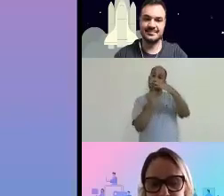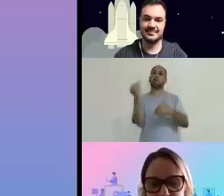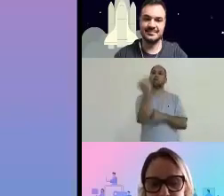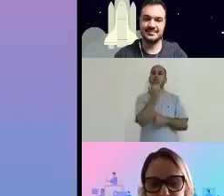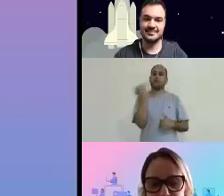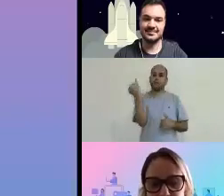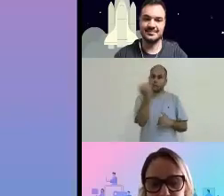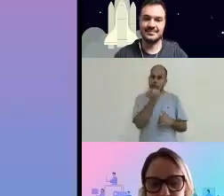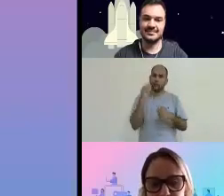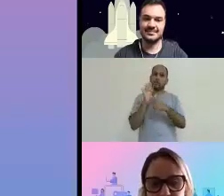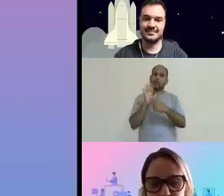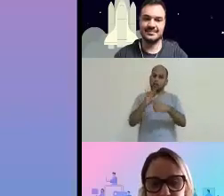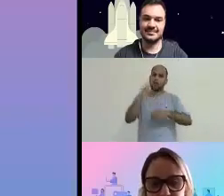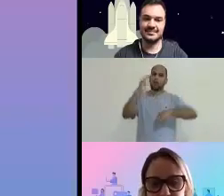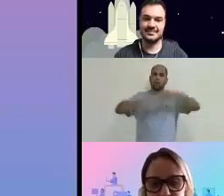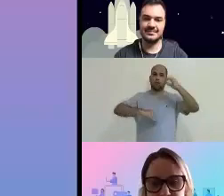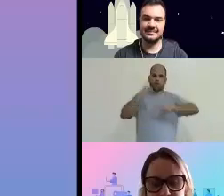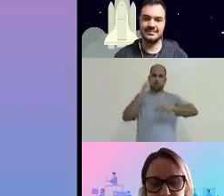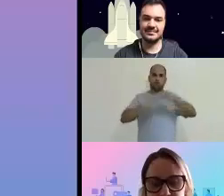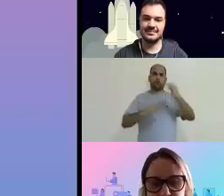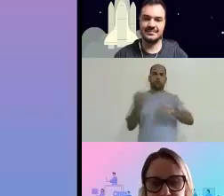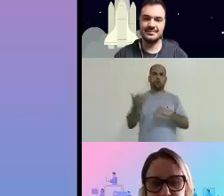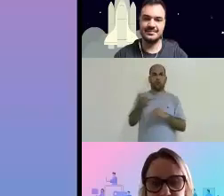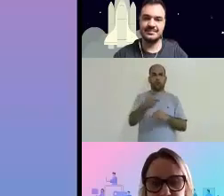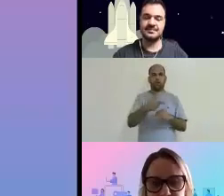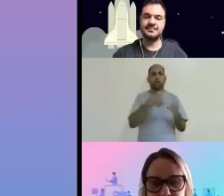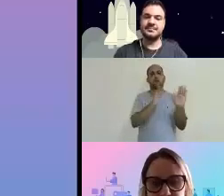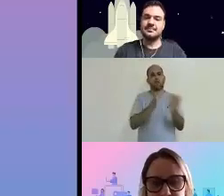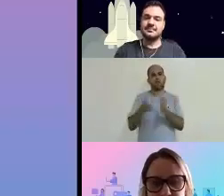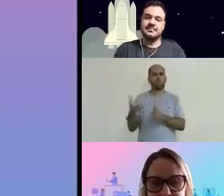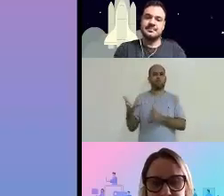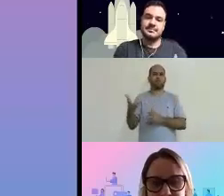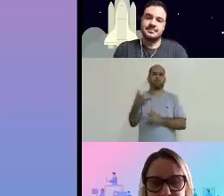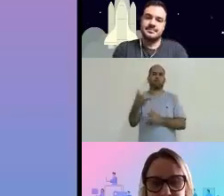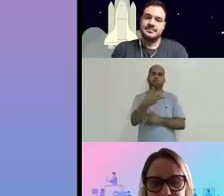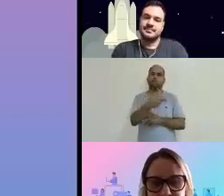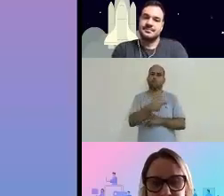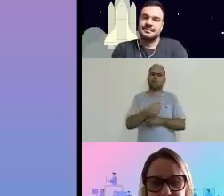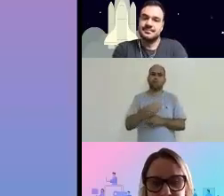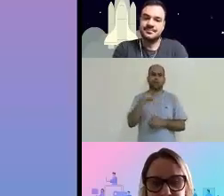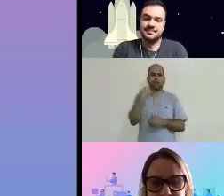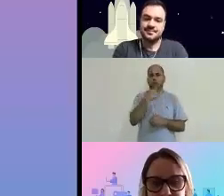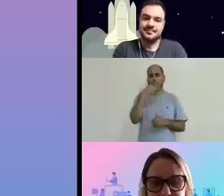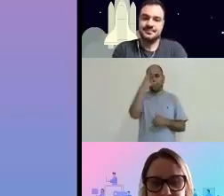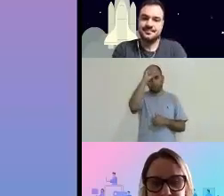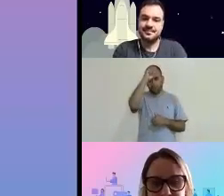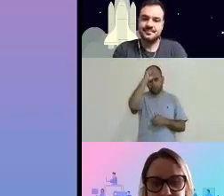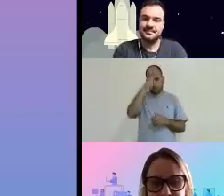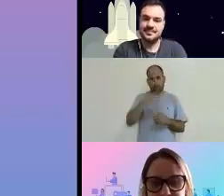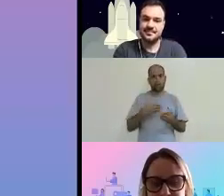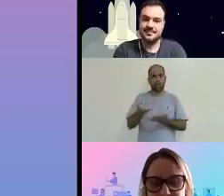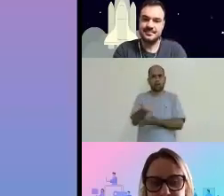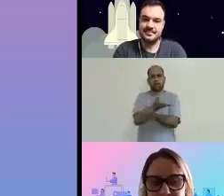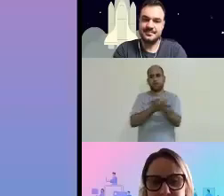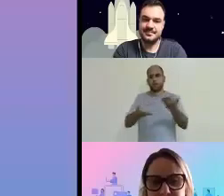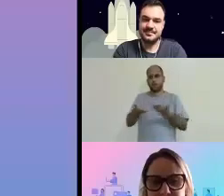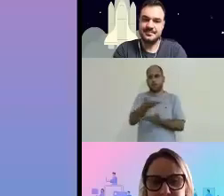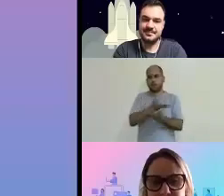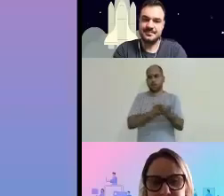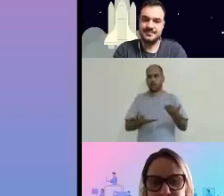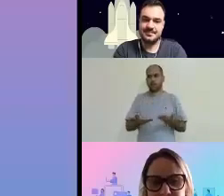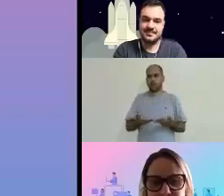profissionais qualificados. É um processo super rico, assim, a gente adora, a gente aprende e eles também. Poucos lugares vão te